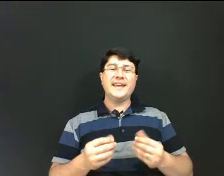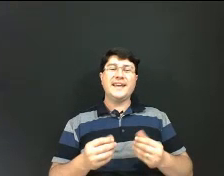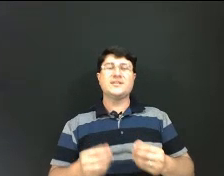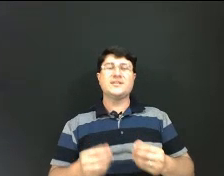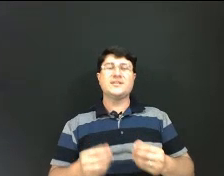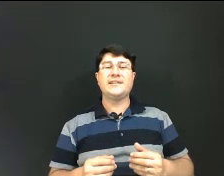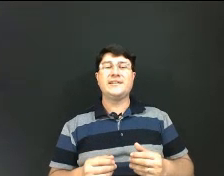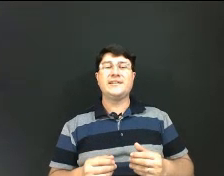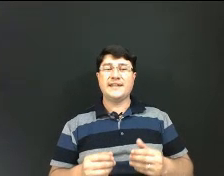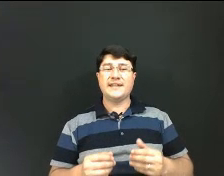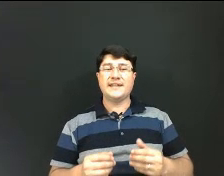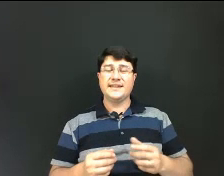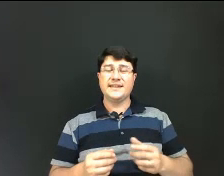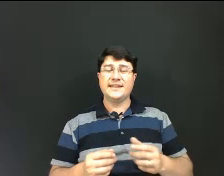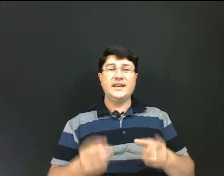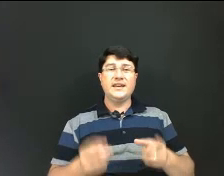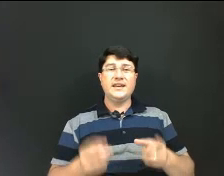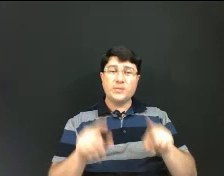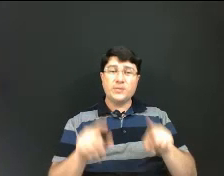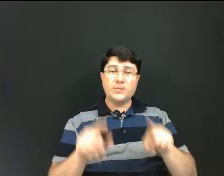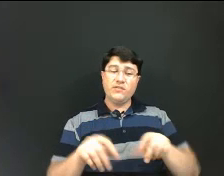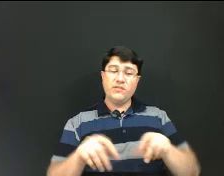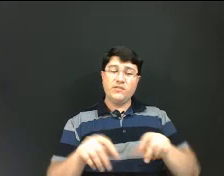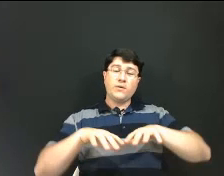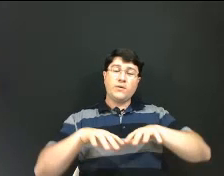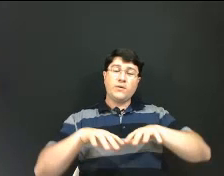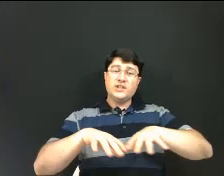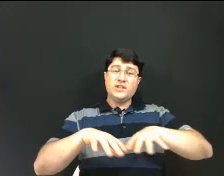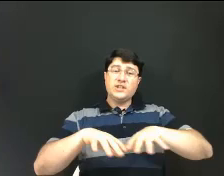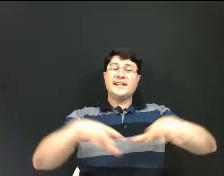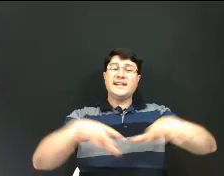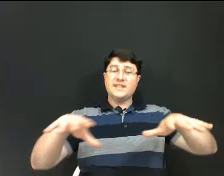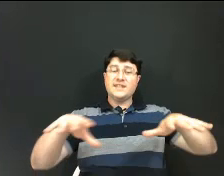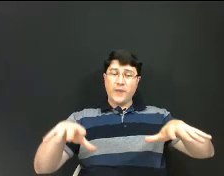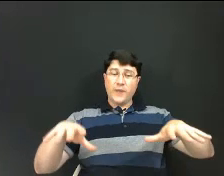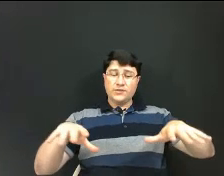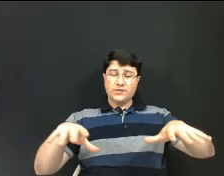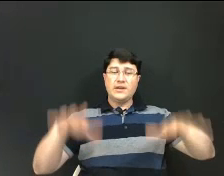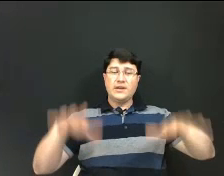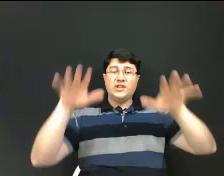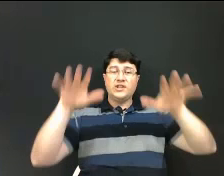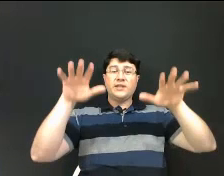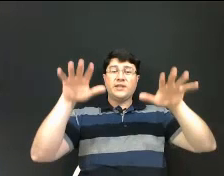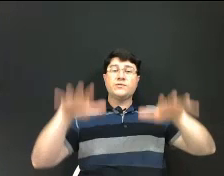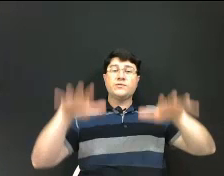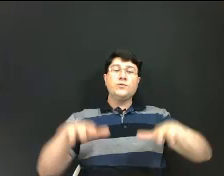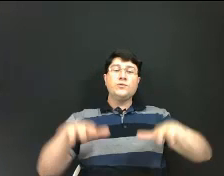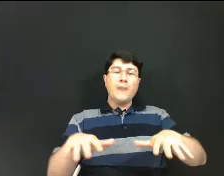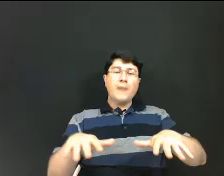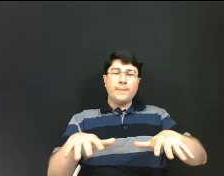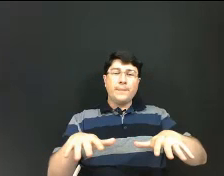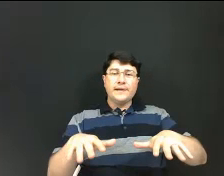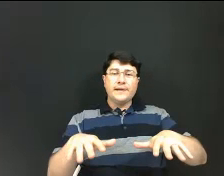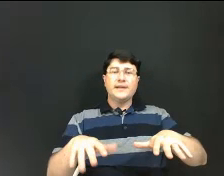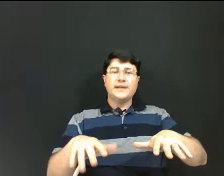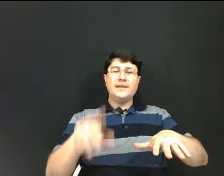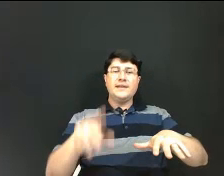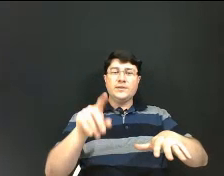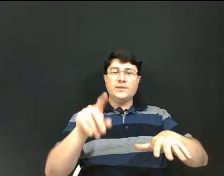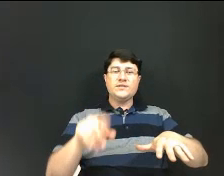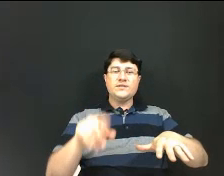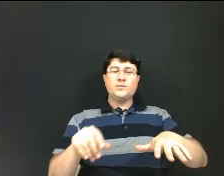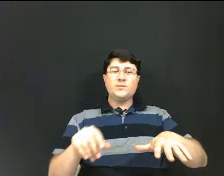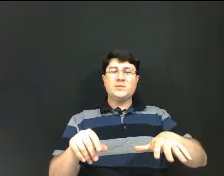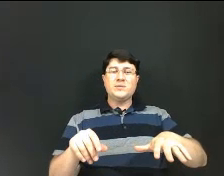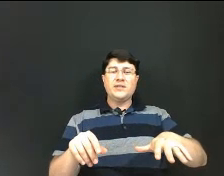uma riqueza nos detalhes da língua de sinais. E isso é possível porque quando a gente sinaliza espaço, a gente está construindo um mapa.